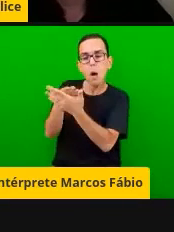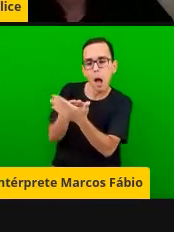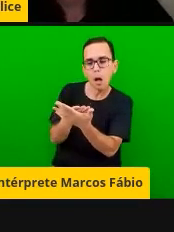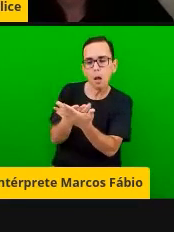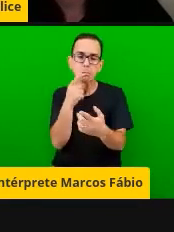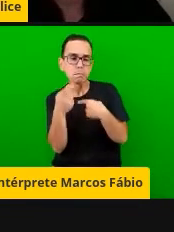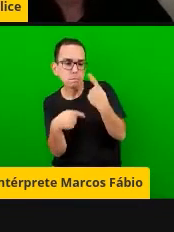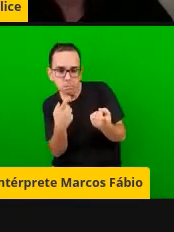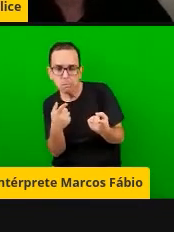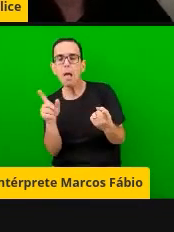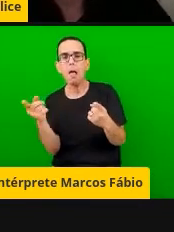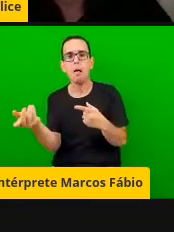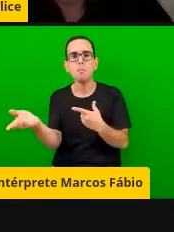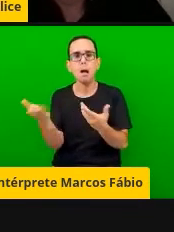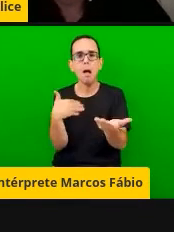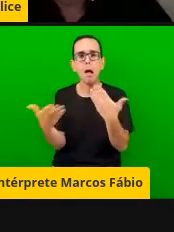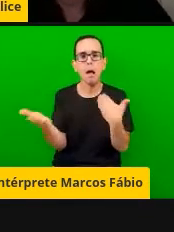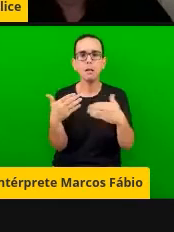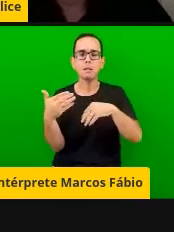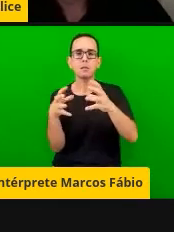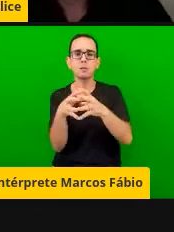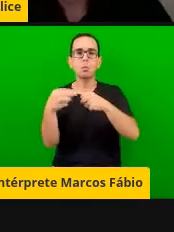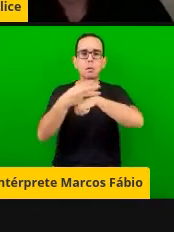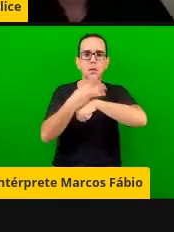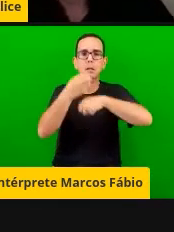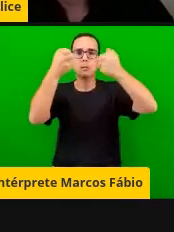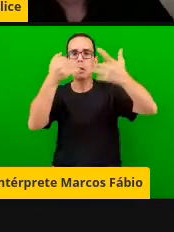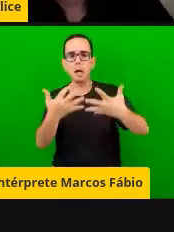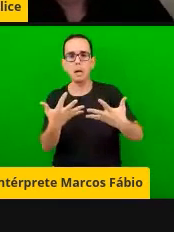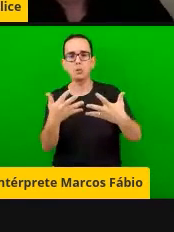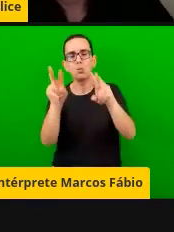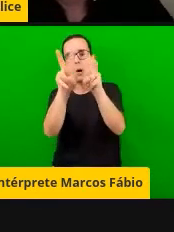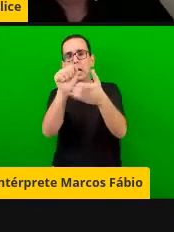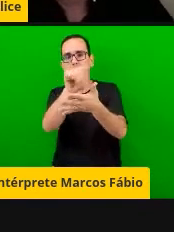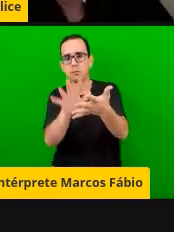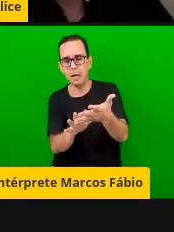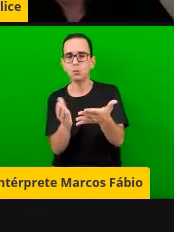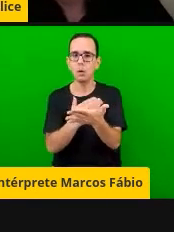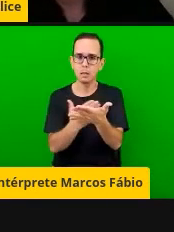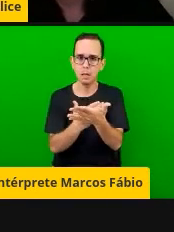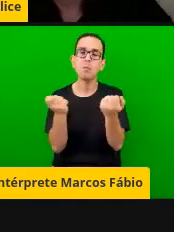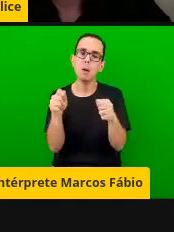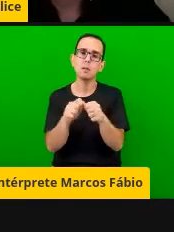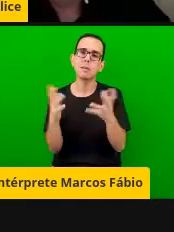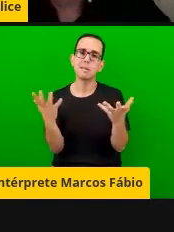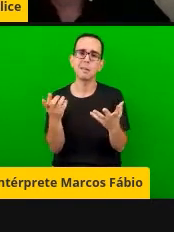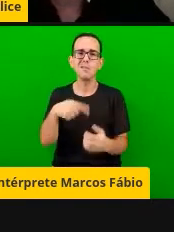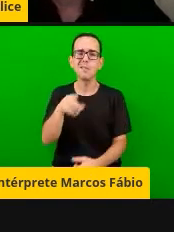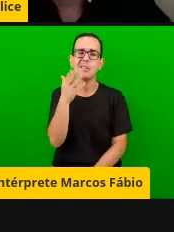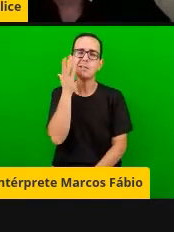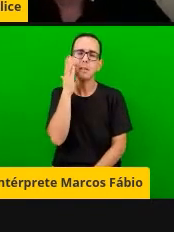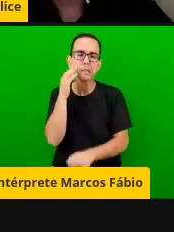videoaula, mas uma mensagem de WhatsApp explicando tal atividade do caderno, dá para a gente ir fazendo. Eu sei que vocês estão se desdobrando